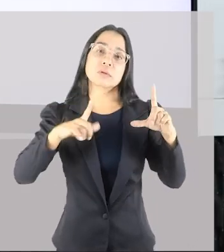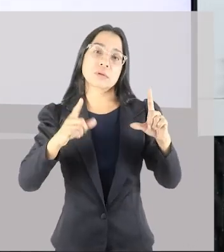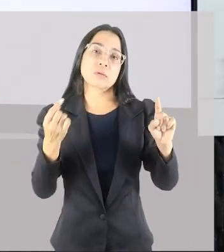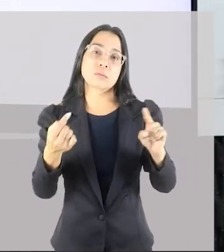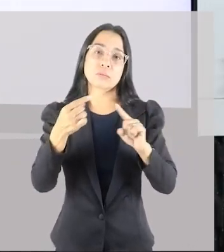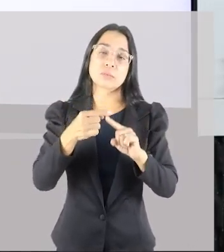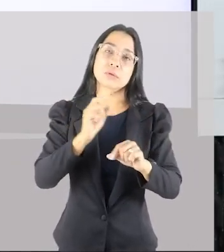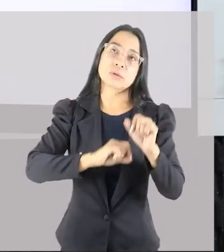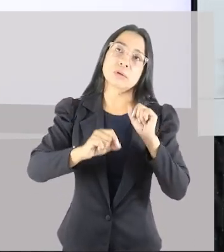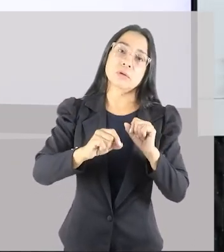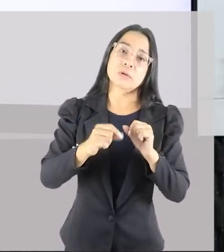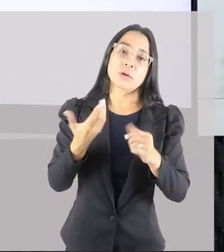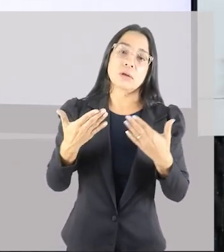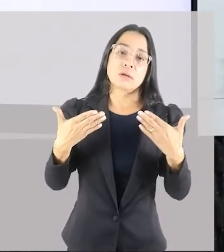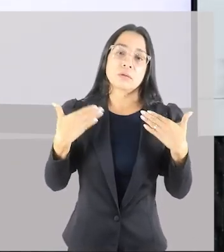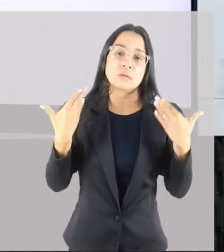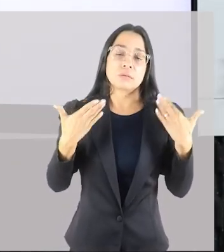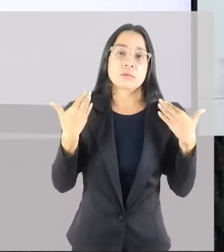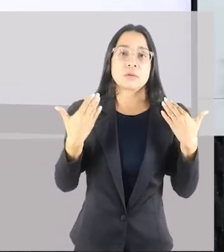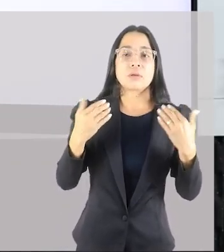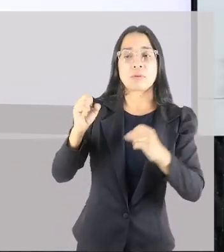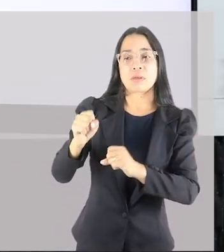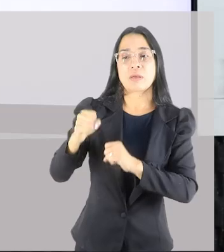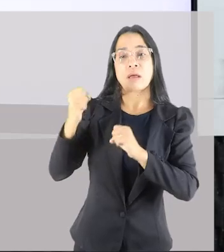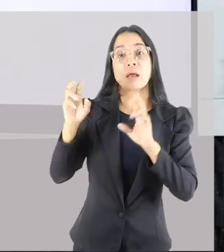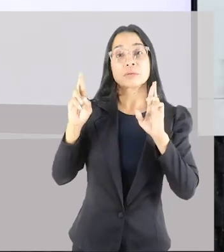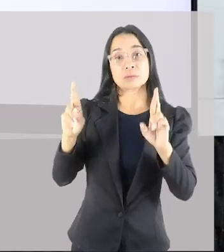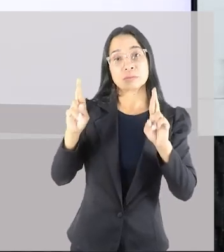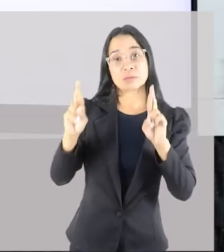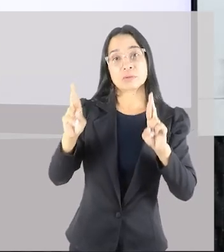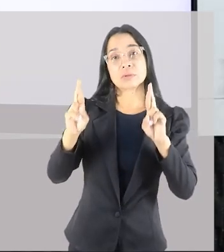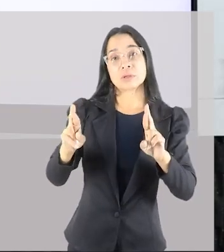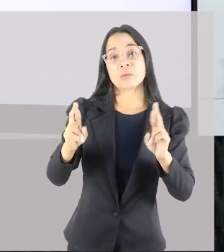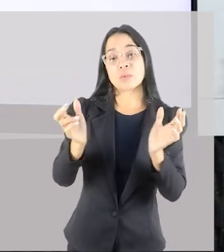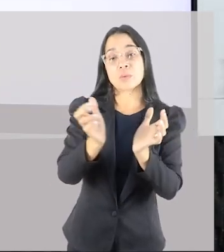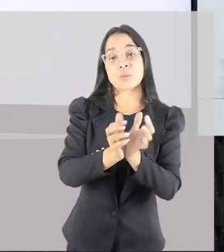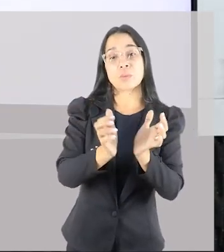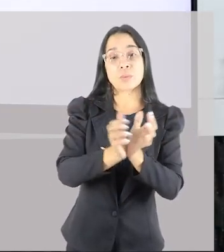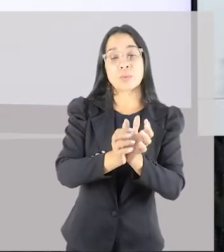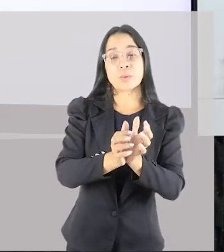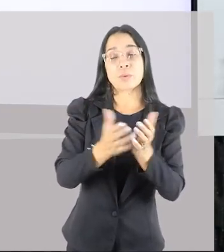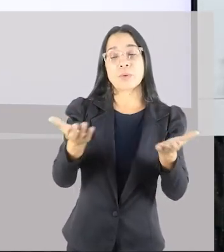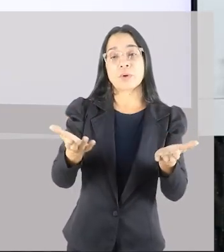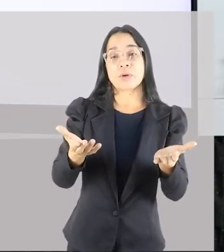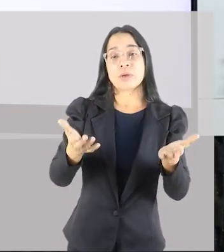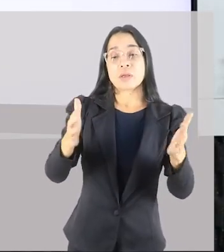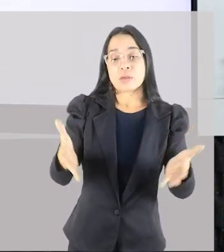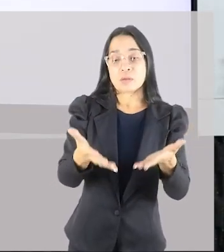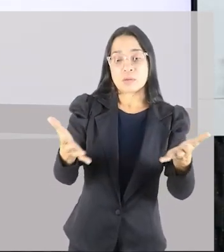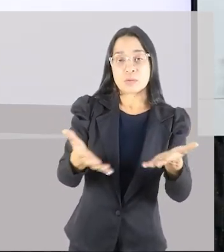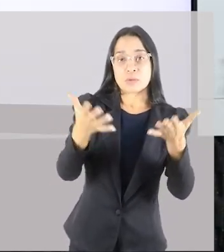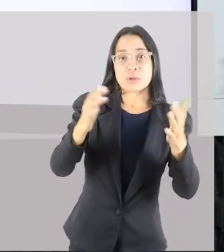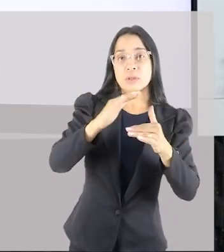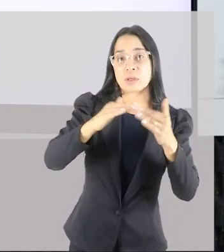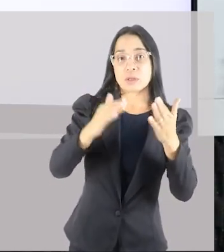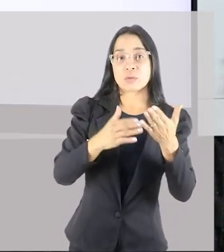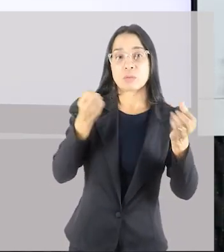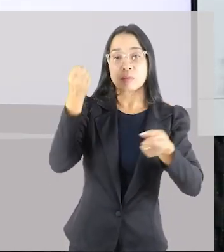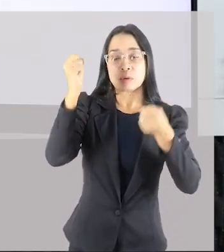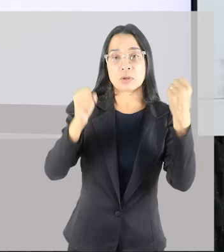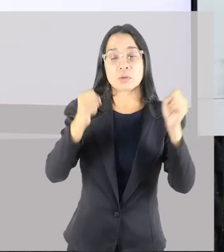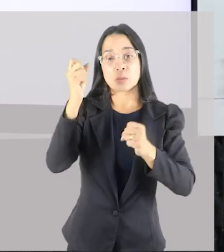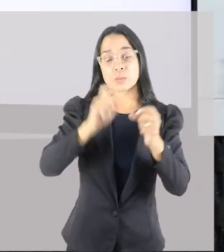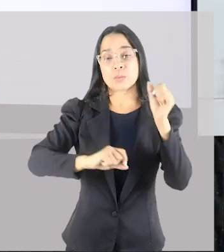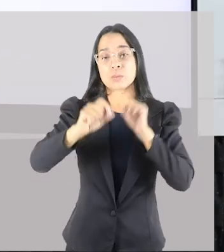diversão para torcer por um time e até mesmo sustentar toda esta indústria alienante